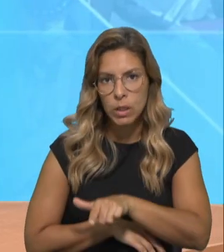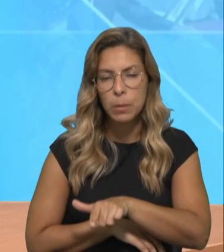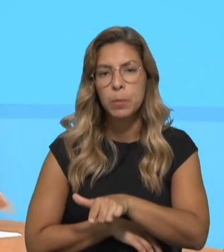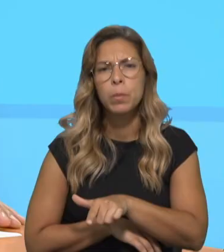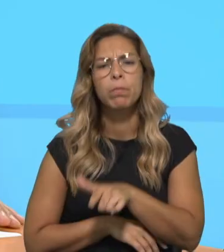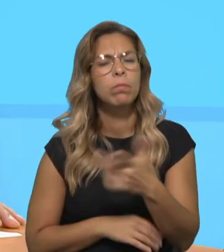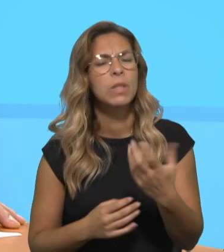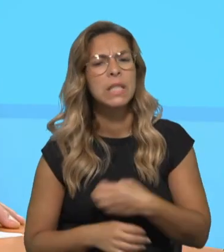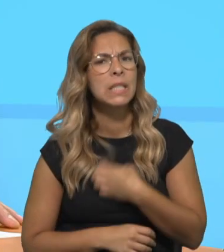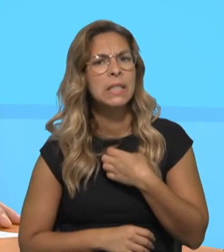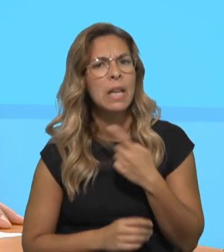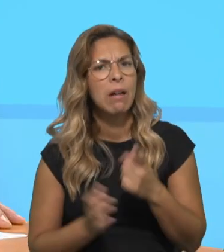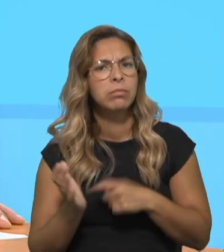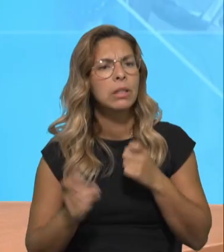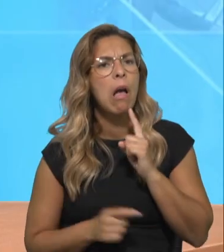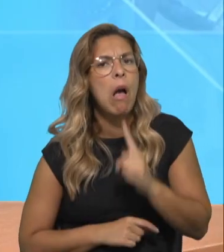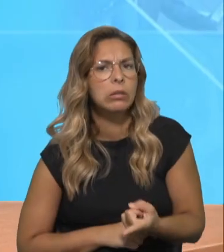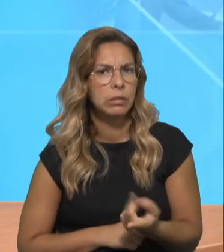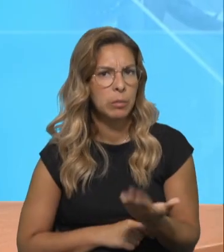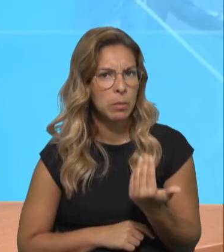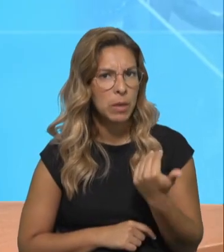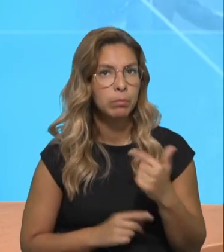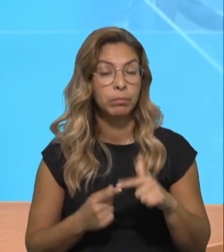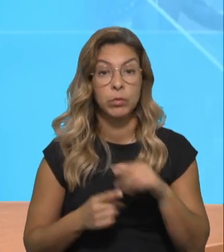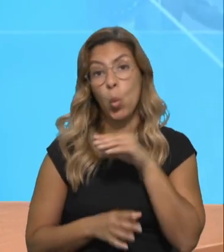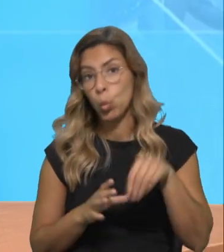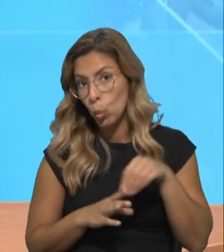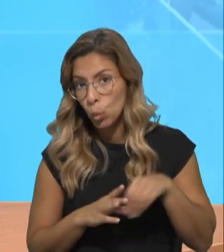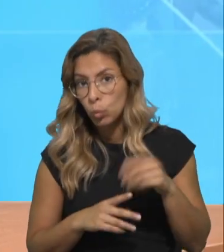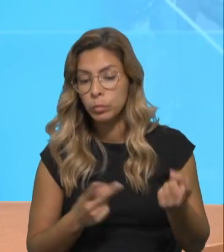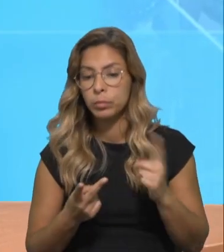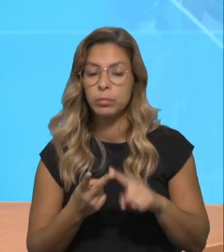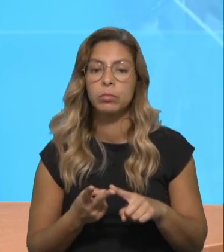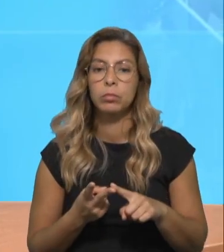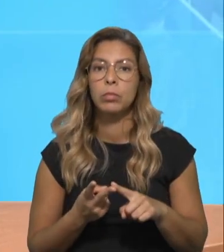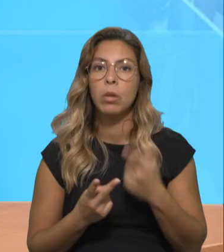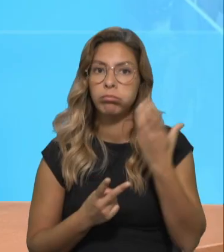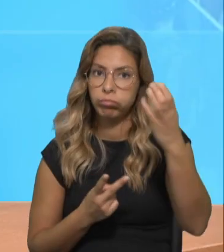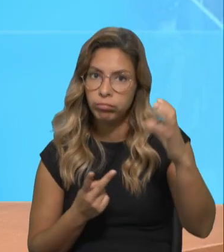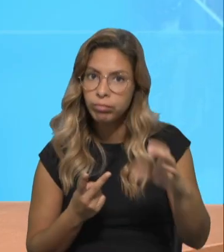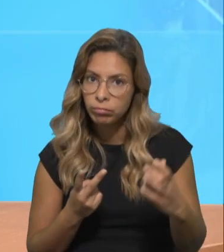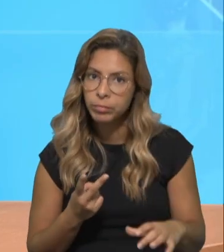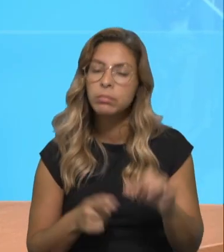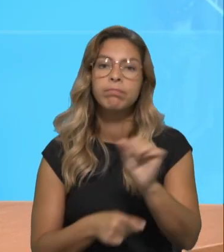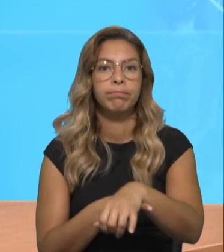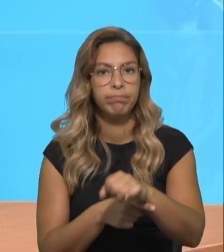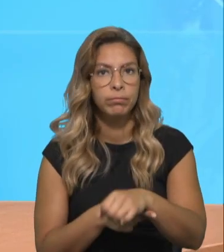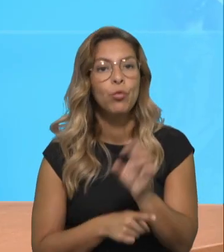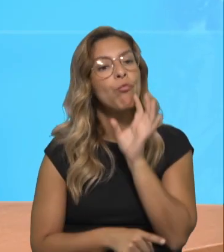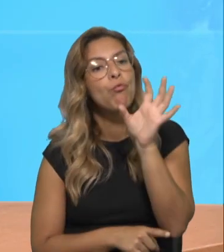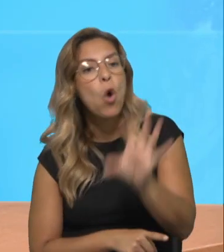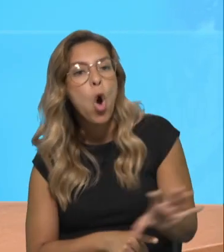indicadores mostram essa falta de literacia mediática? Os conteúdos. Os conteúdos que são publicados. Os conteúdos que são publicados, a forma como